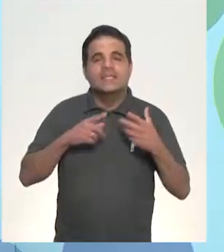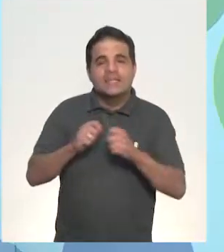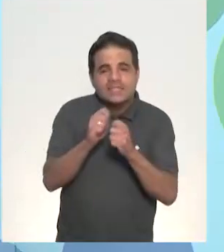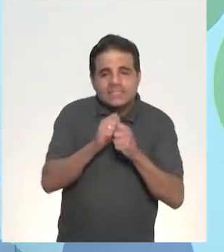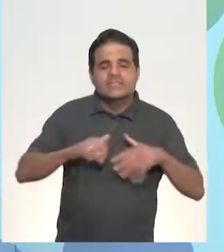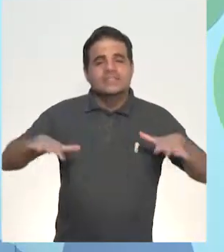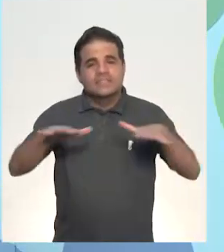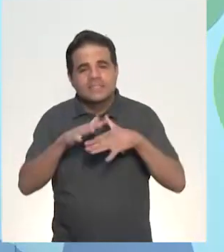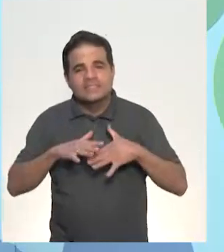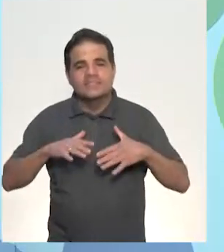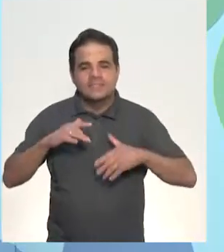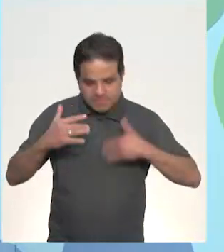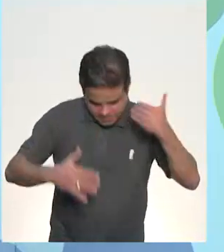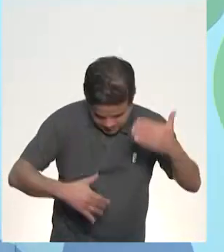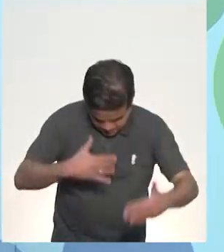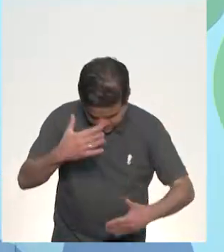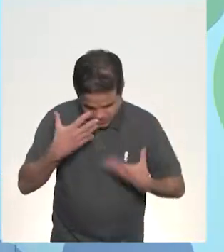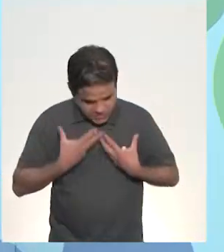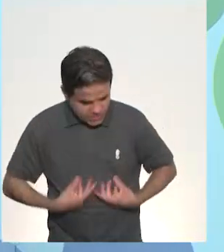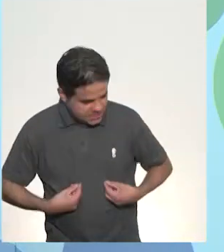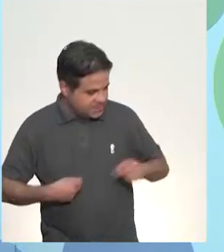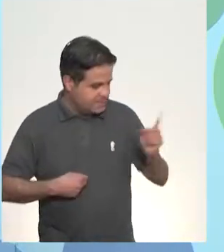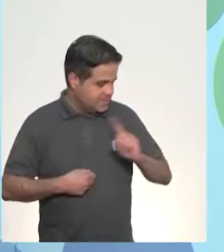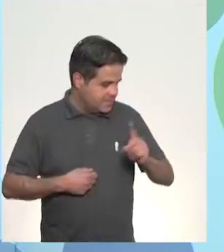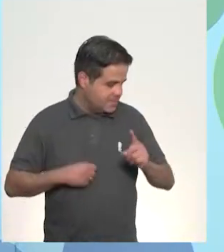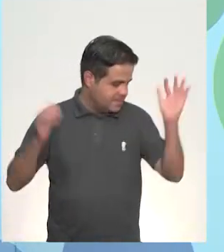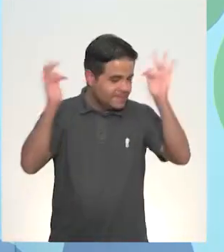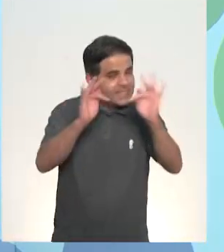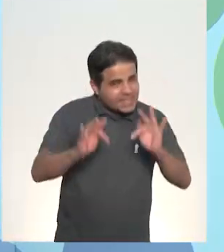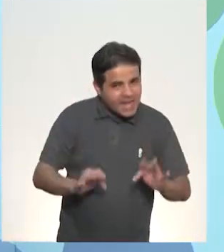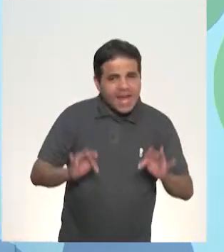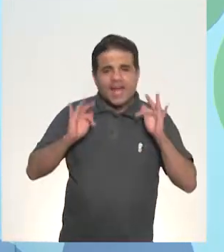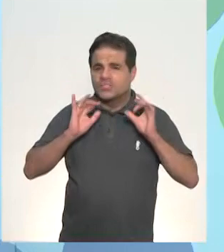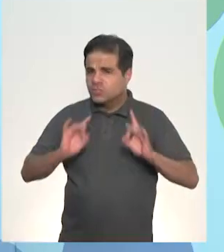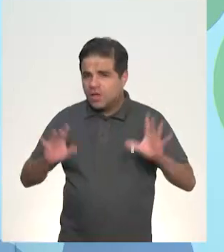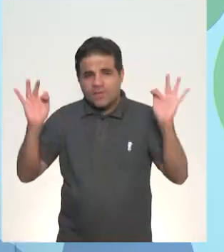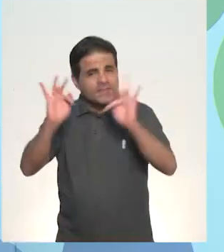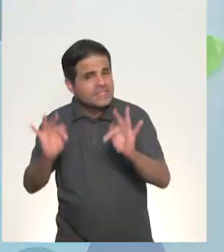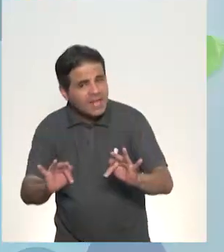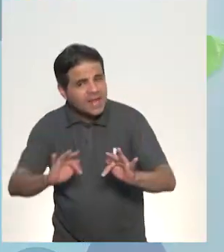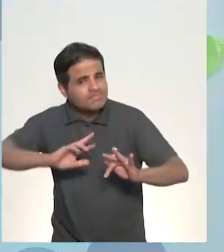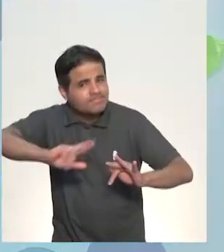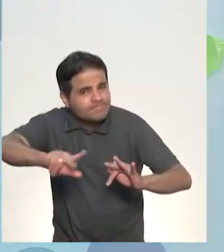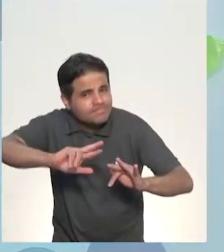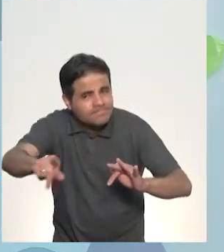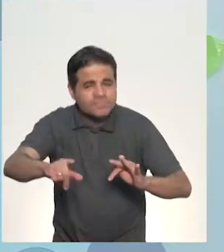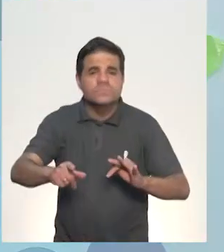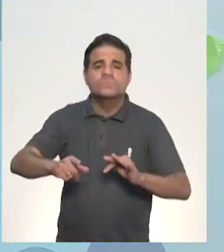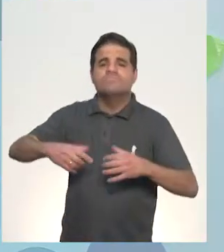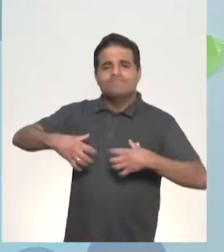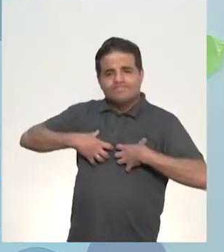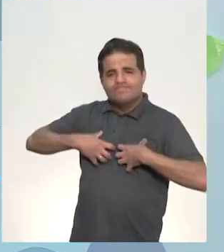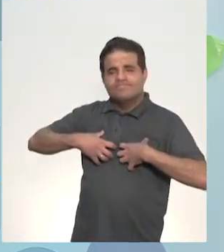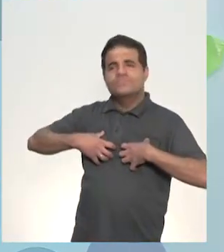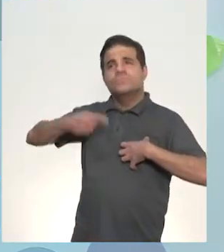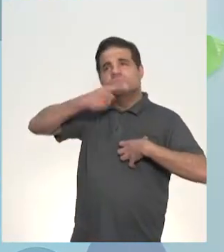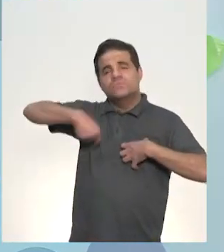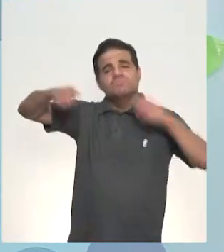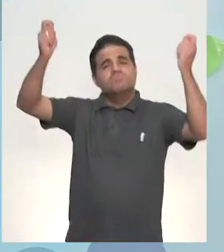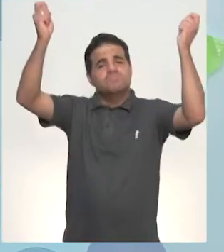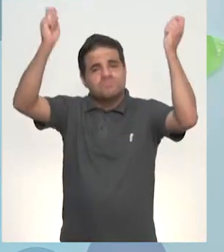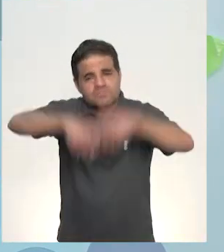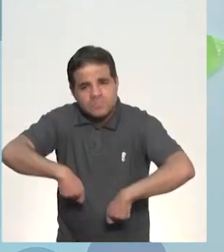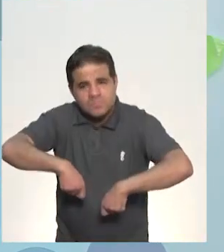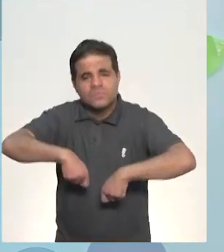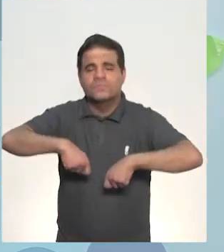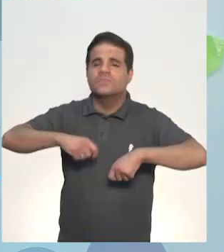essa questão de que a tristeza não é só tristeza, a felicidade não é só felicidade. Olha, no senso comum a gente pode falar que a linguagem, eu